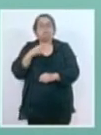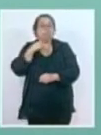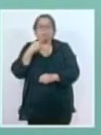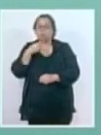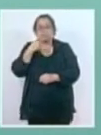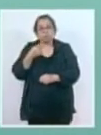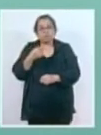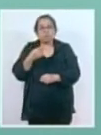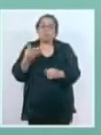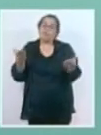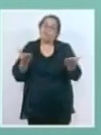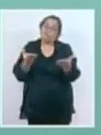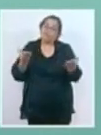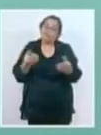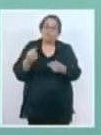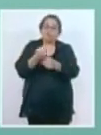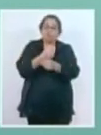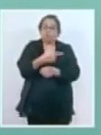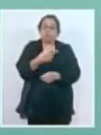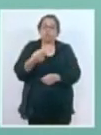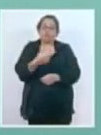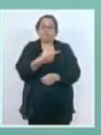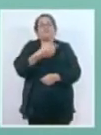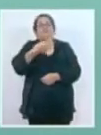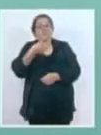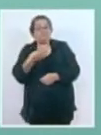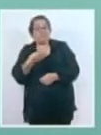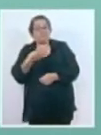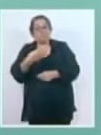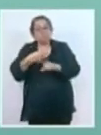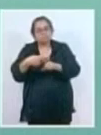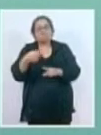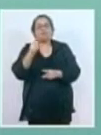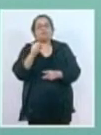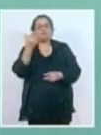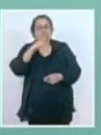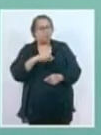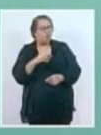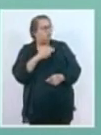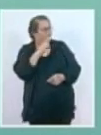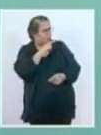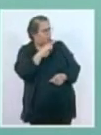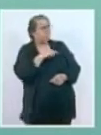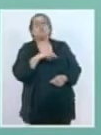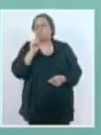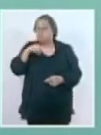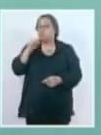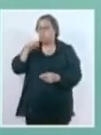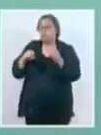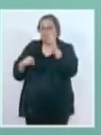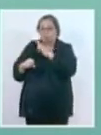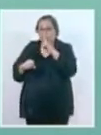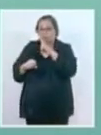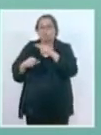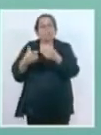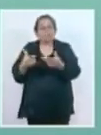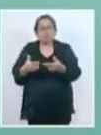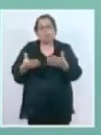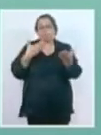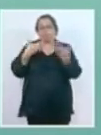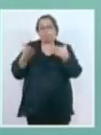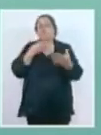e nesse ano nós tivemos, então, obtivemos êxito. Então, já foi rápida a implantação, Foi né? muito rápido. Inclusive, eu conversando com o